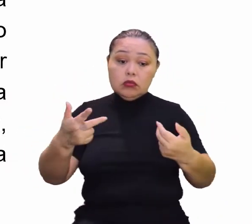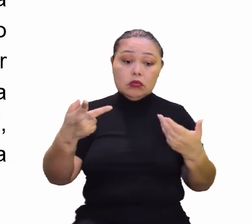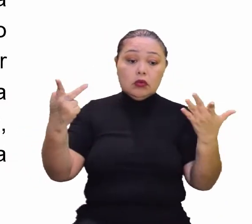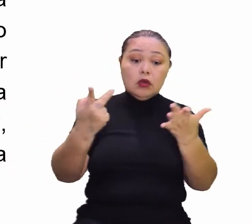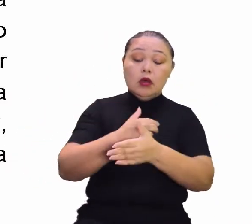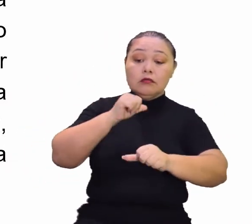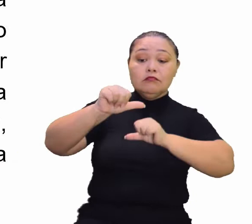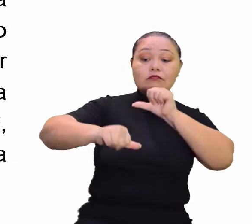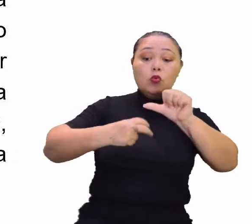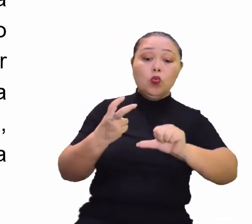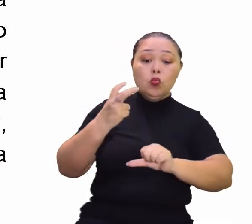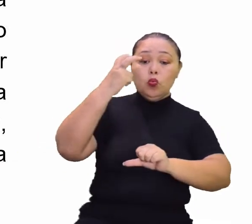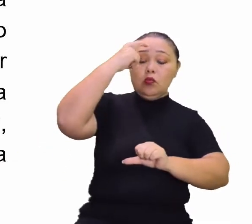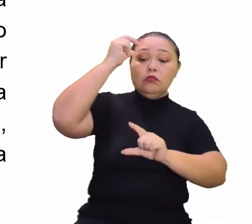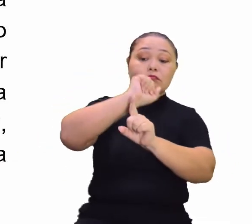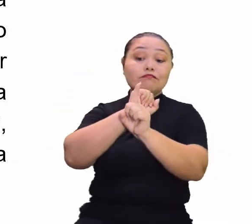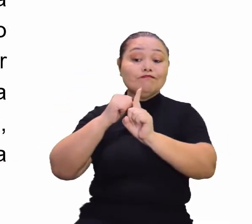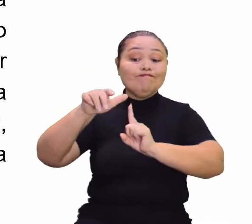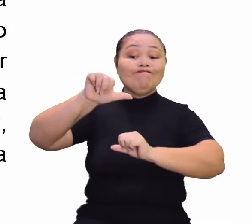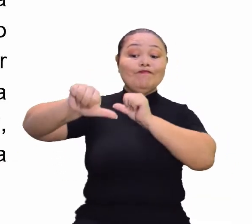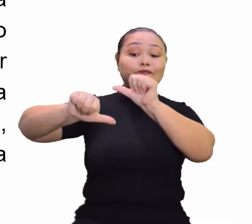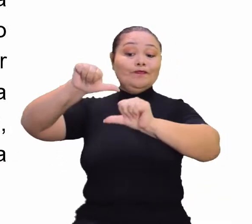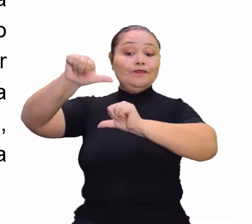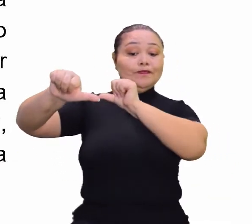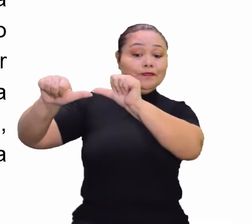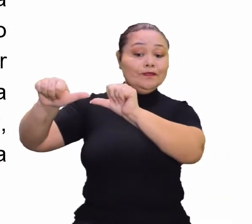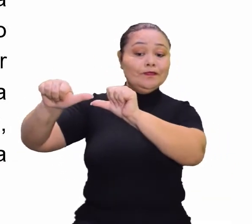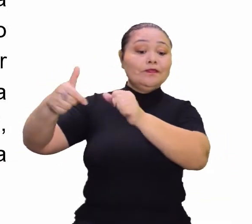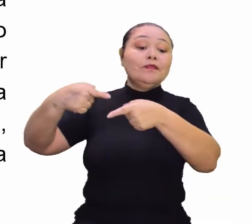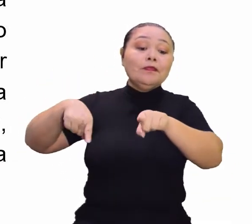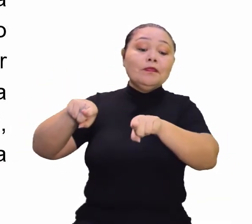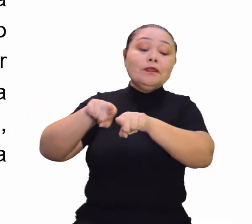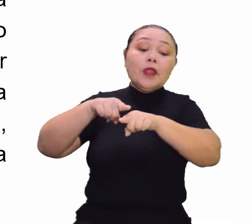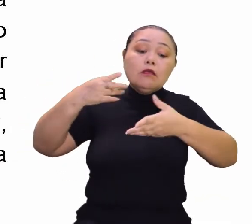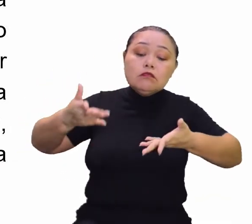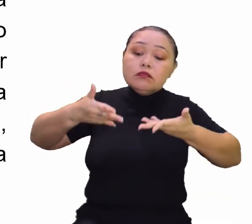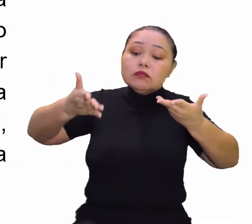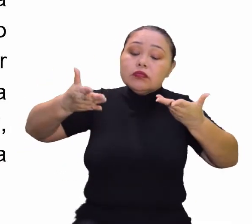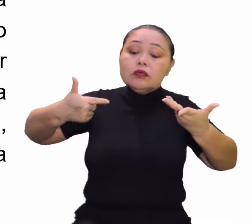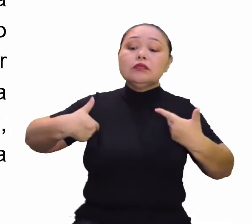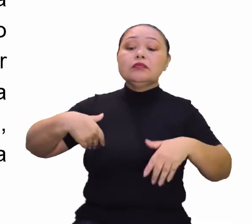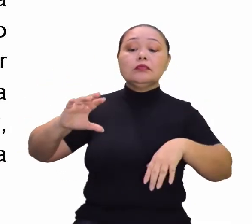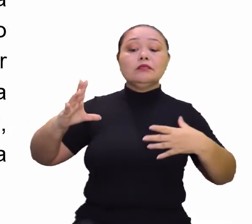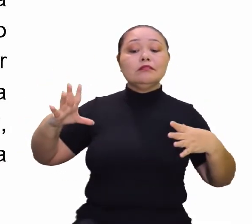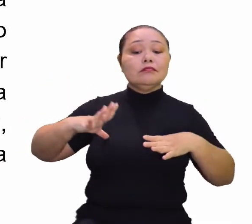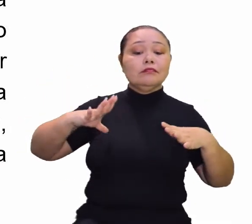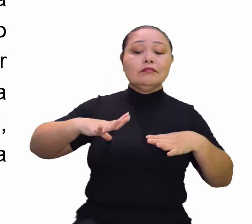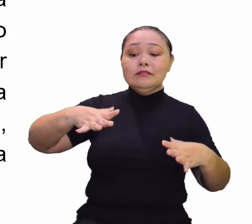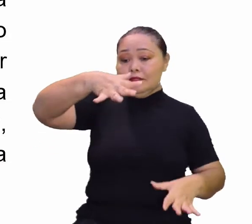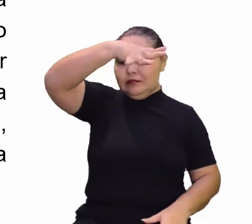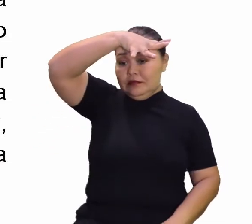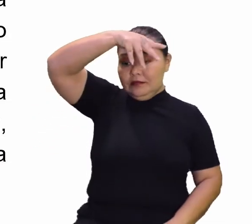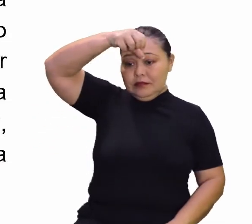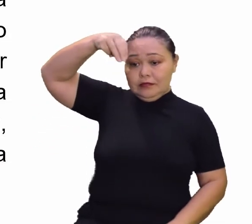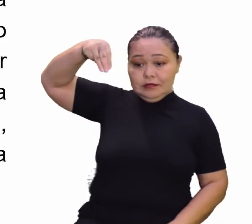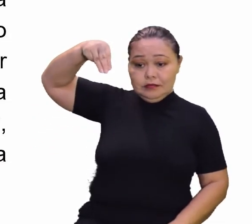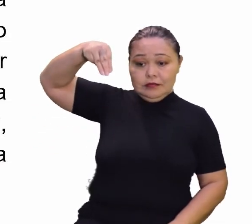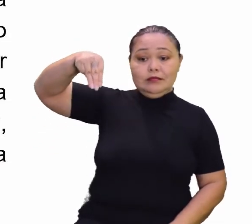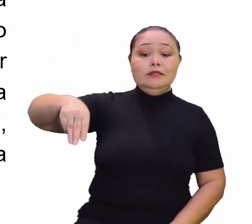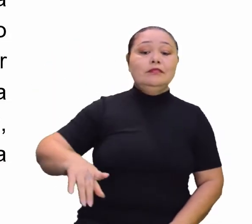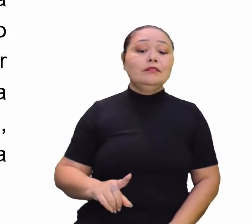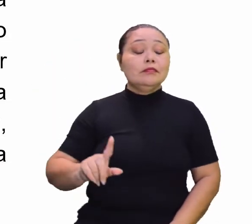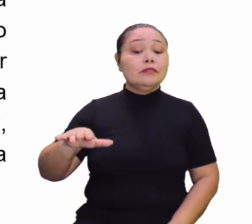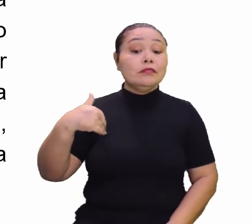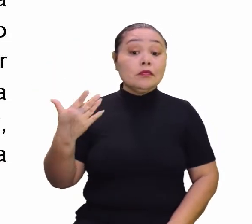causando transformações culturais e sociais, além de dar grande impulso à cidade de